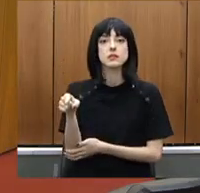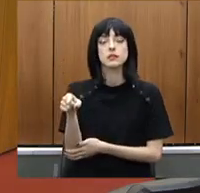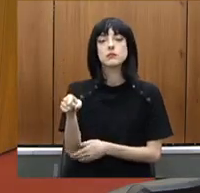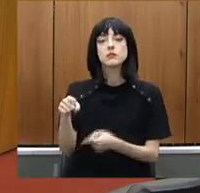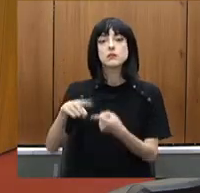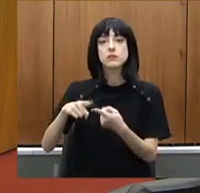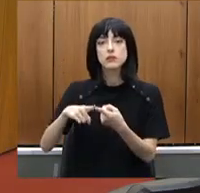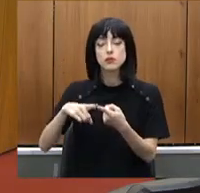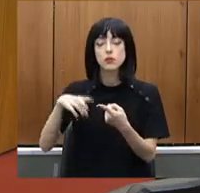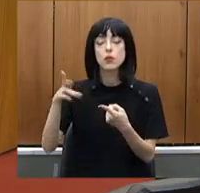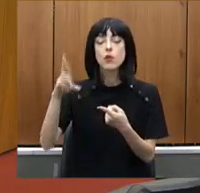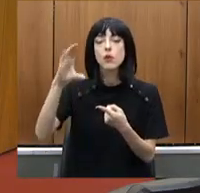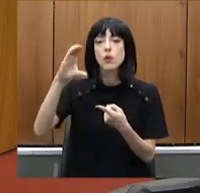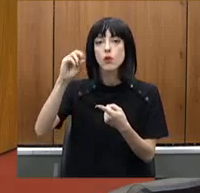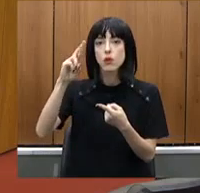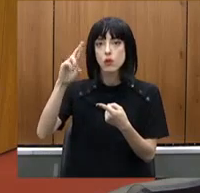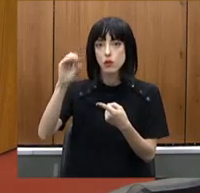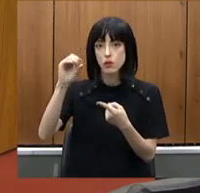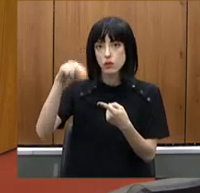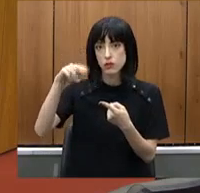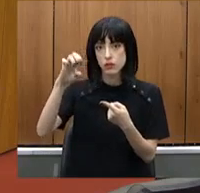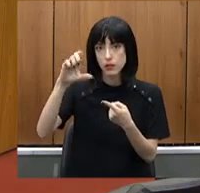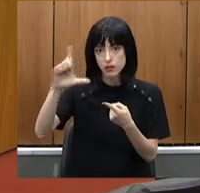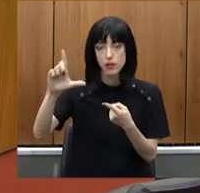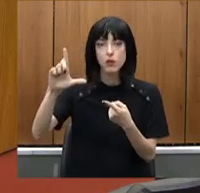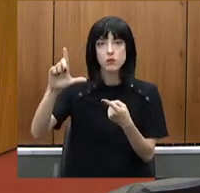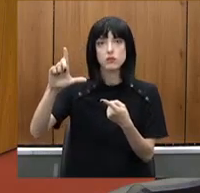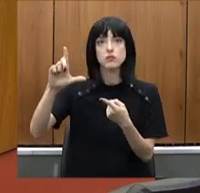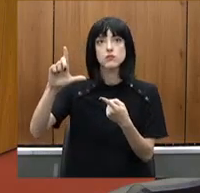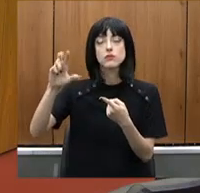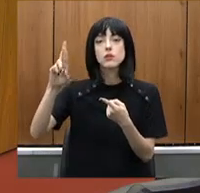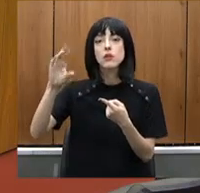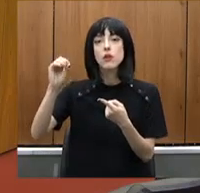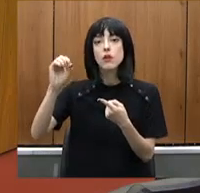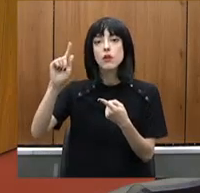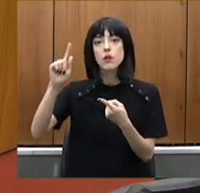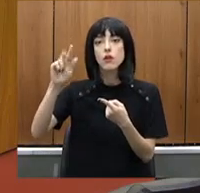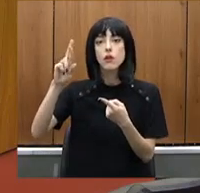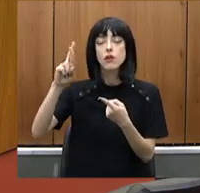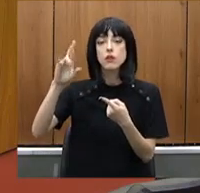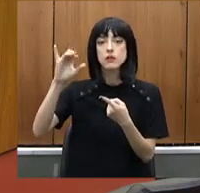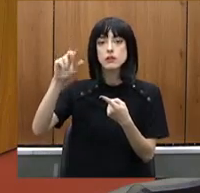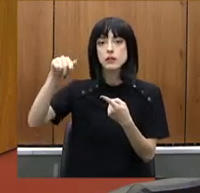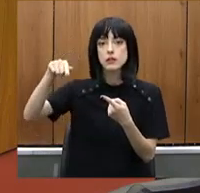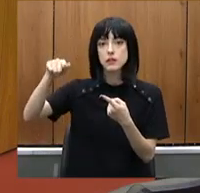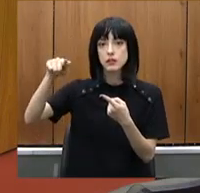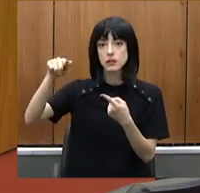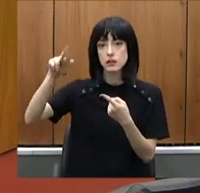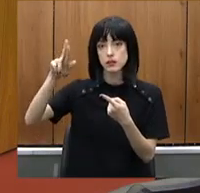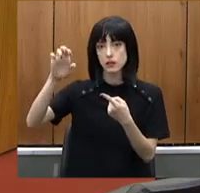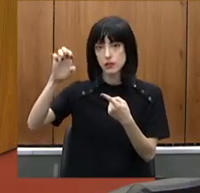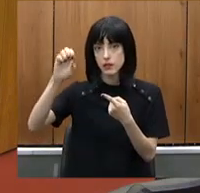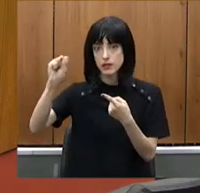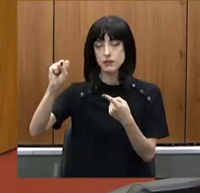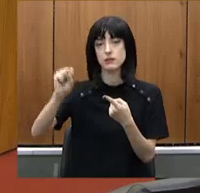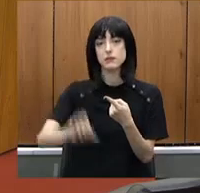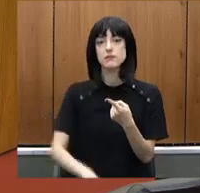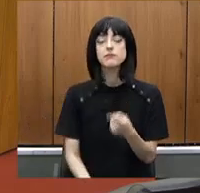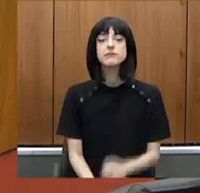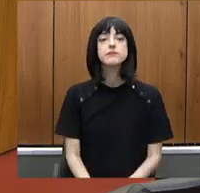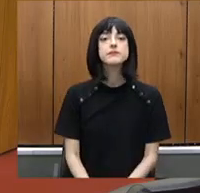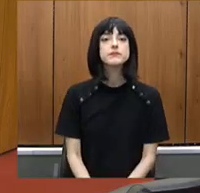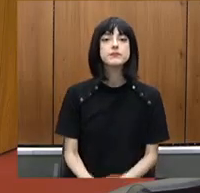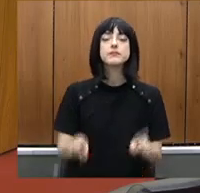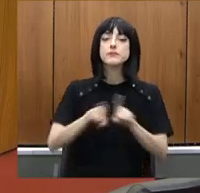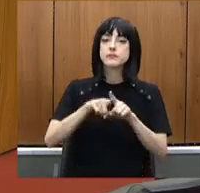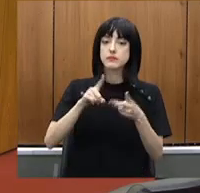Souza Rodrigues que já se encontra na mesa dos trabalhos também acompanham o